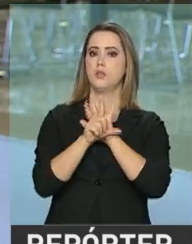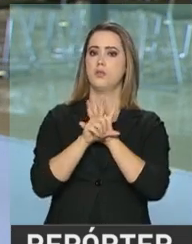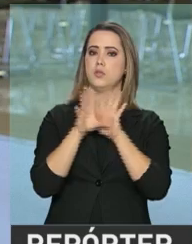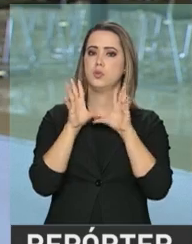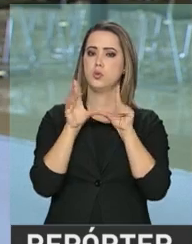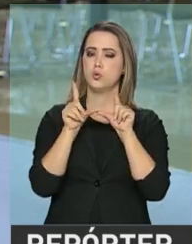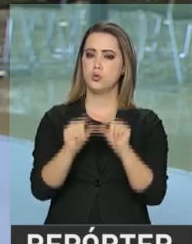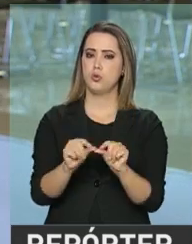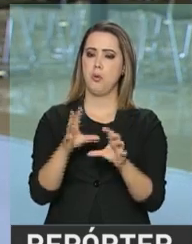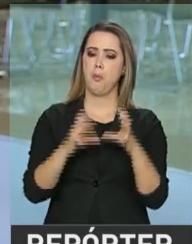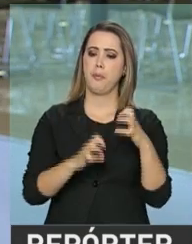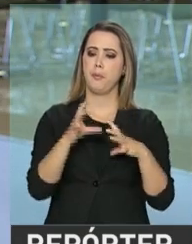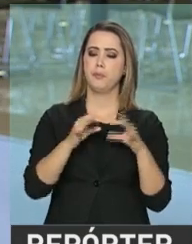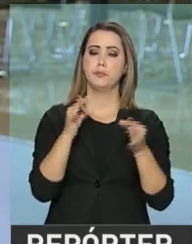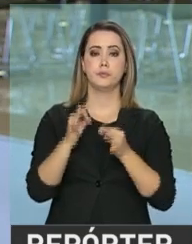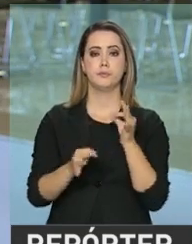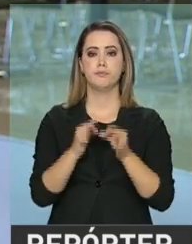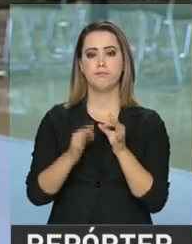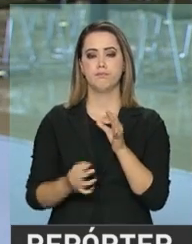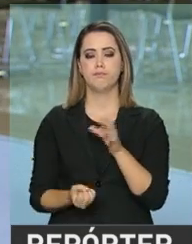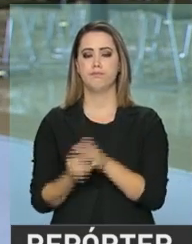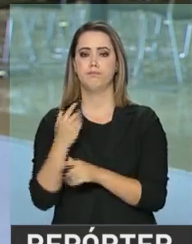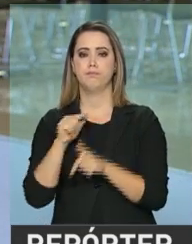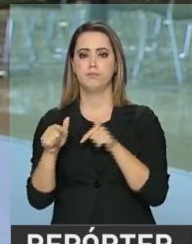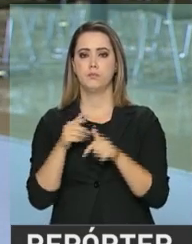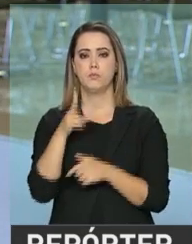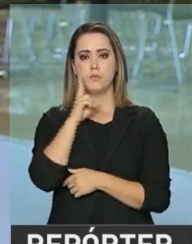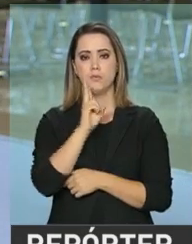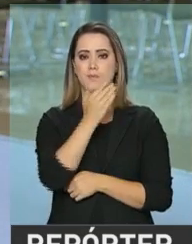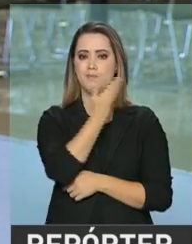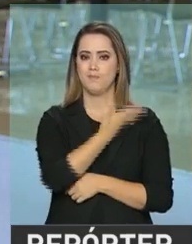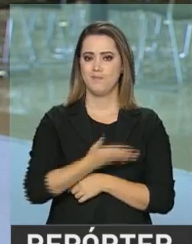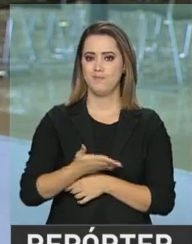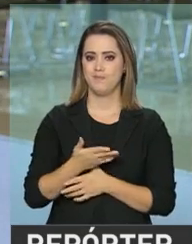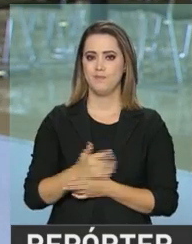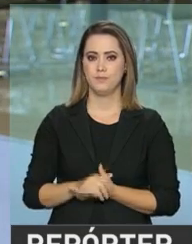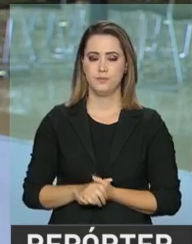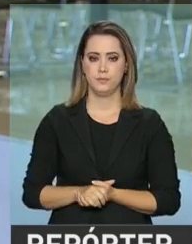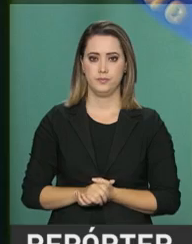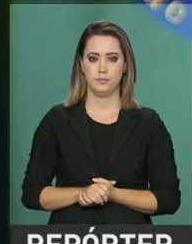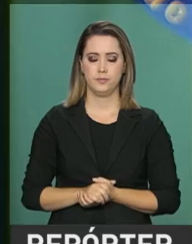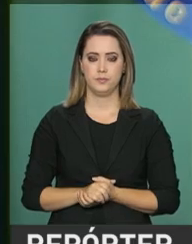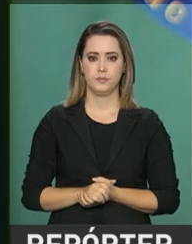conflitos trabalhistas e gerar empregos. Vamos ver agora um trecho da fala do presidente.